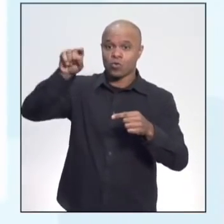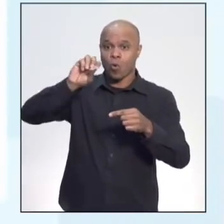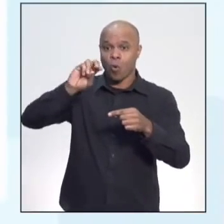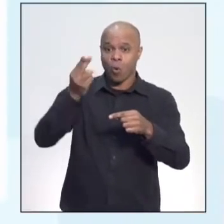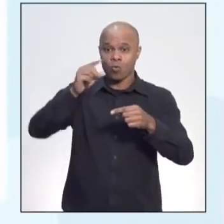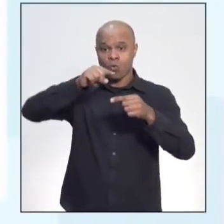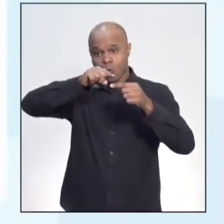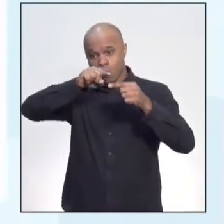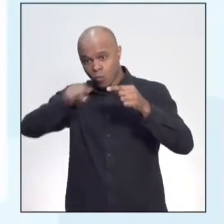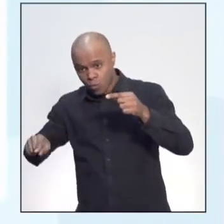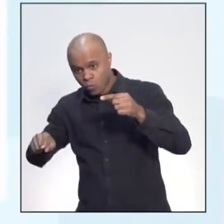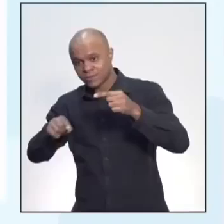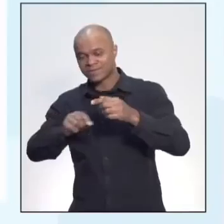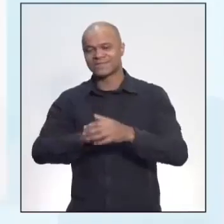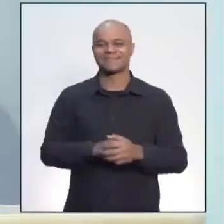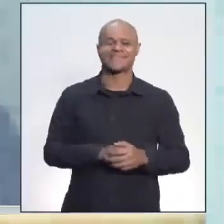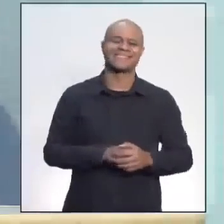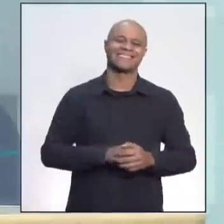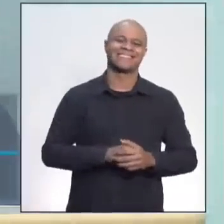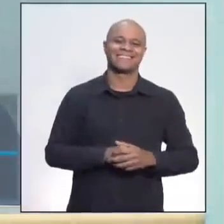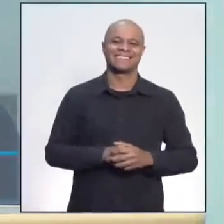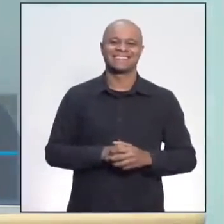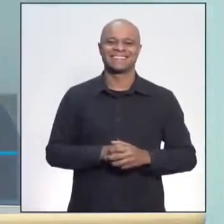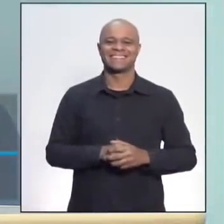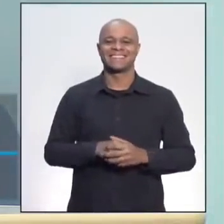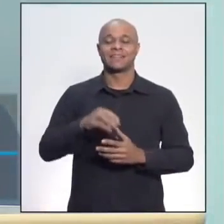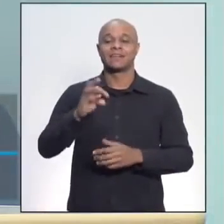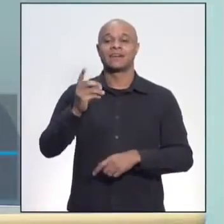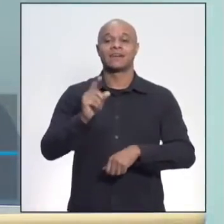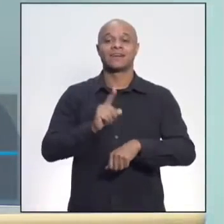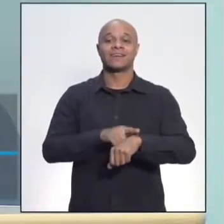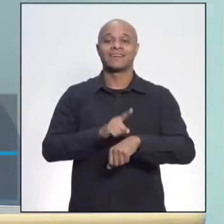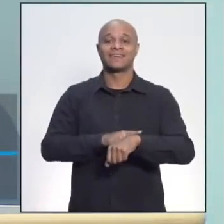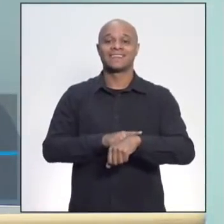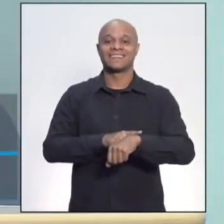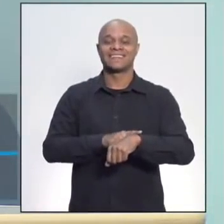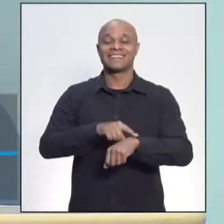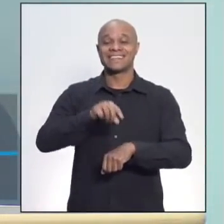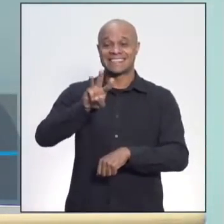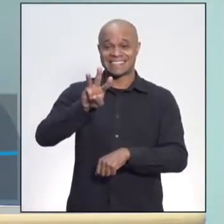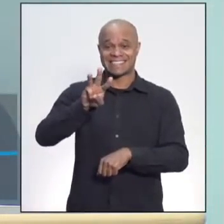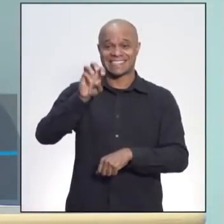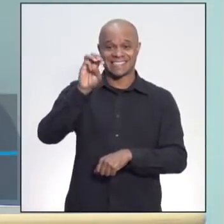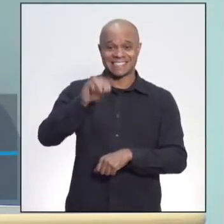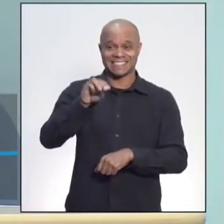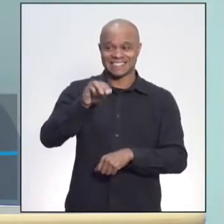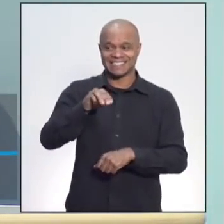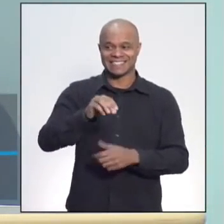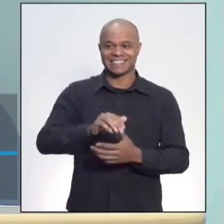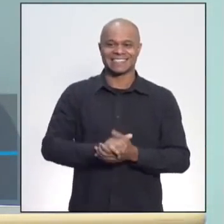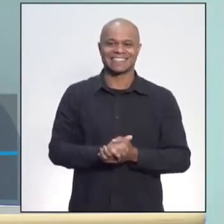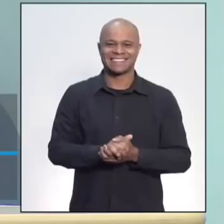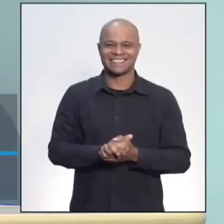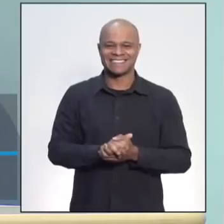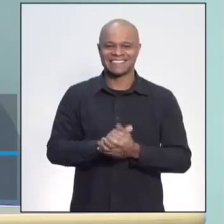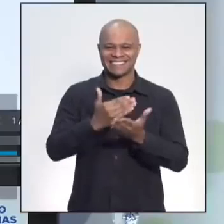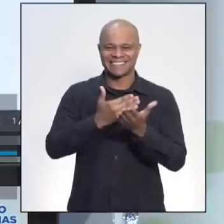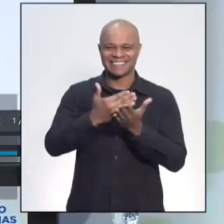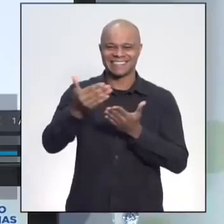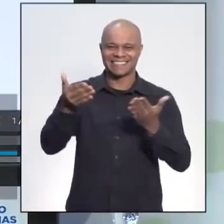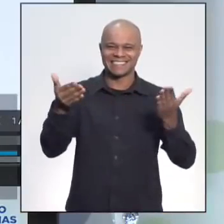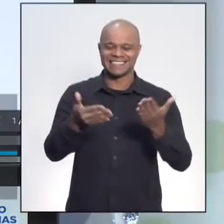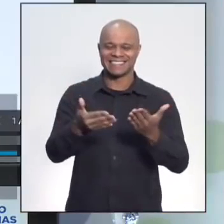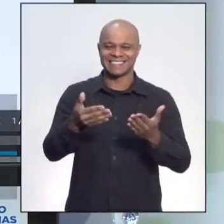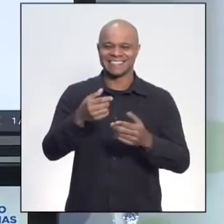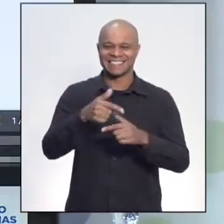Professora Inês, quanto tempo nós temos para essa atividade? Professora Roberta, nós temos 3 minutos. Ok, 3 minutos a partir de agora.